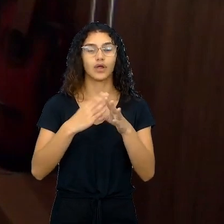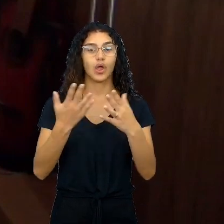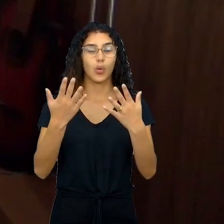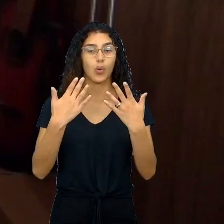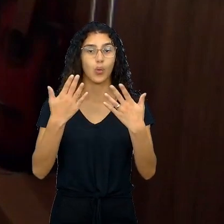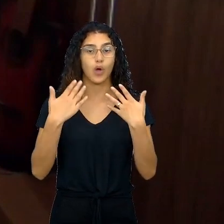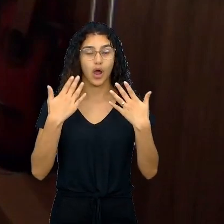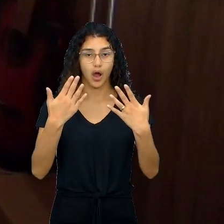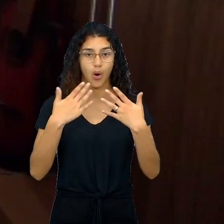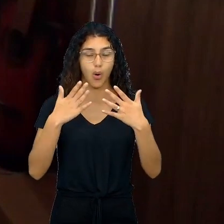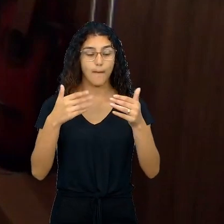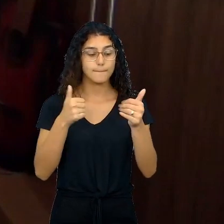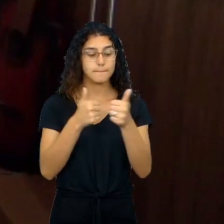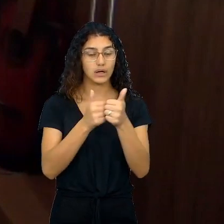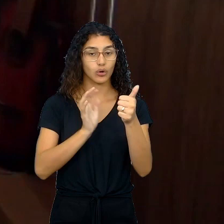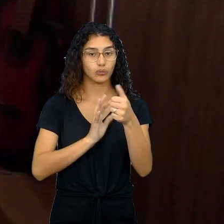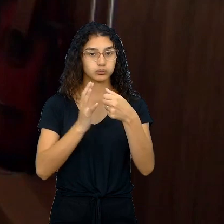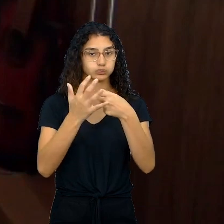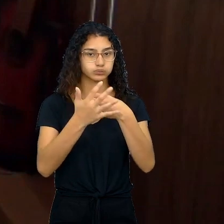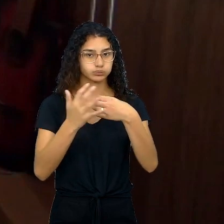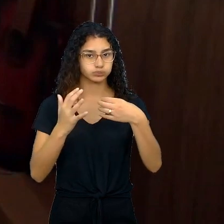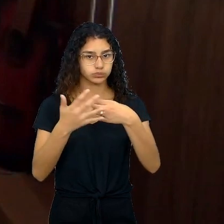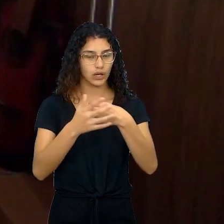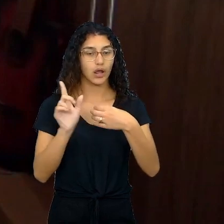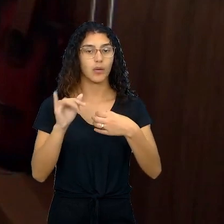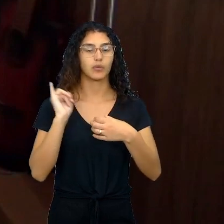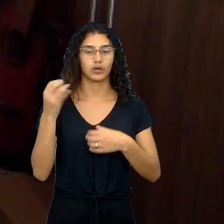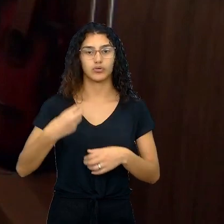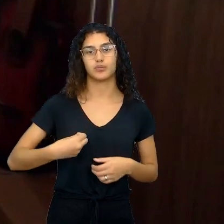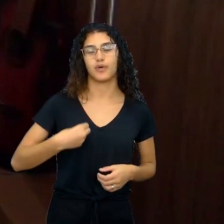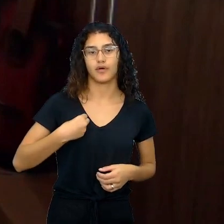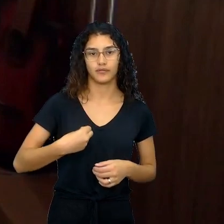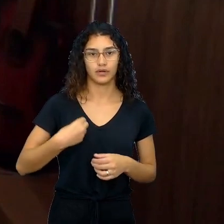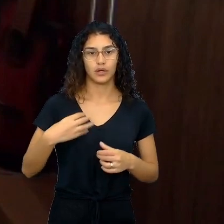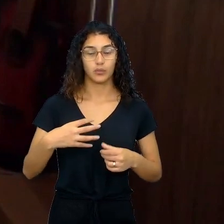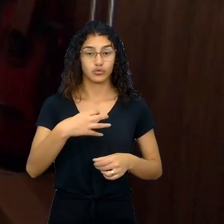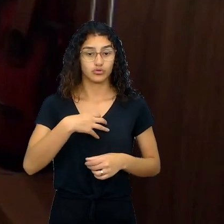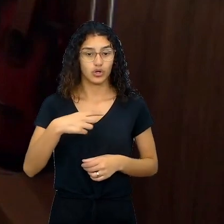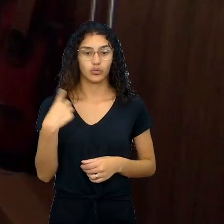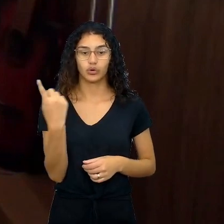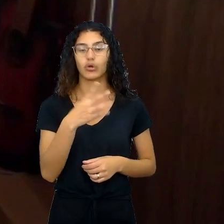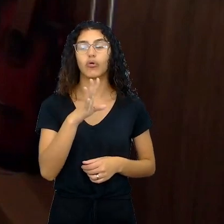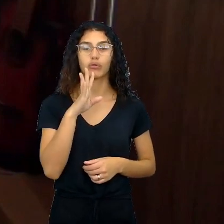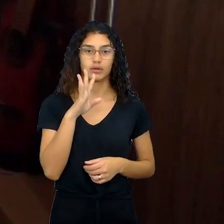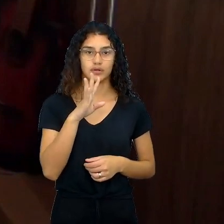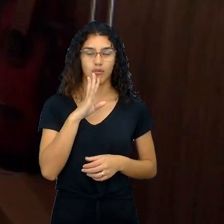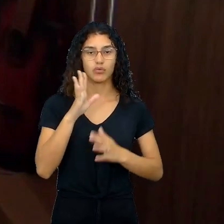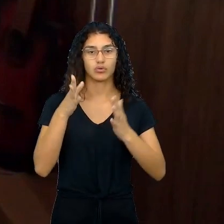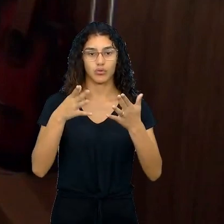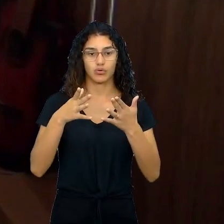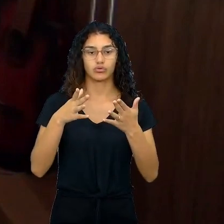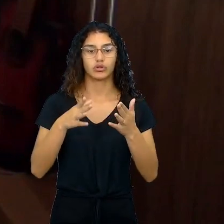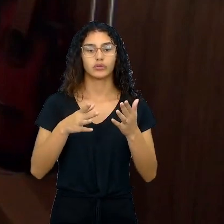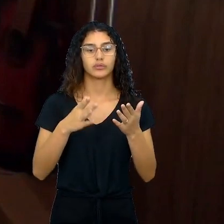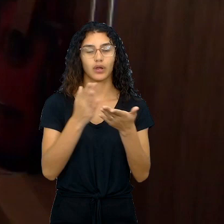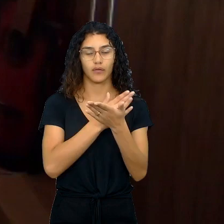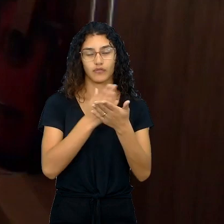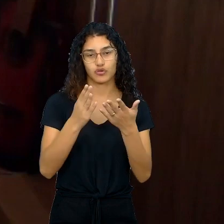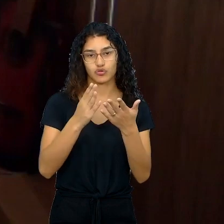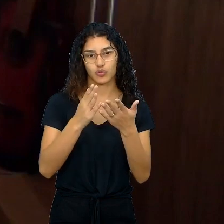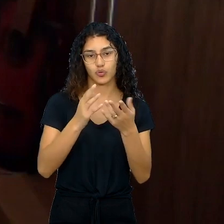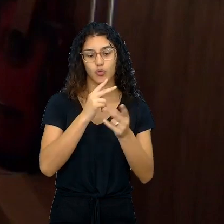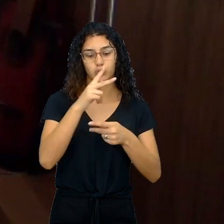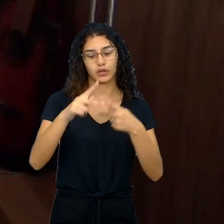à atmosfera, e isso é fundamental para a vida, né, para as formas de vida que a gente conhece hoje e dividem esse